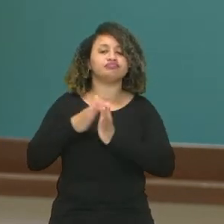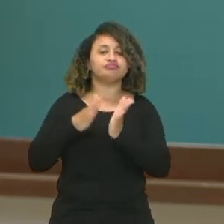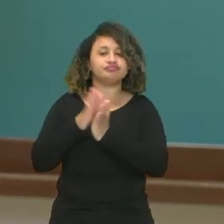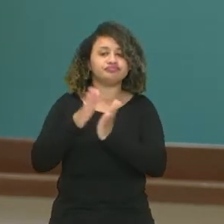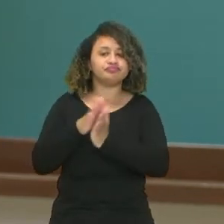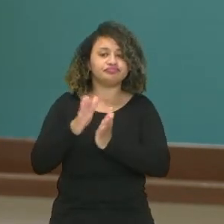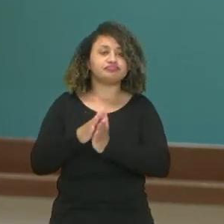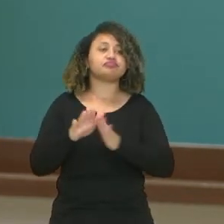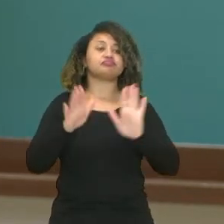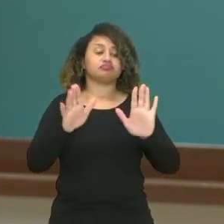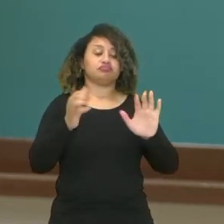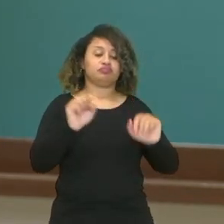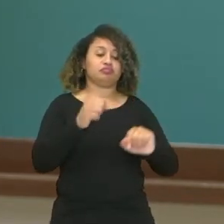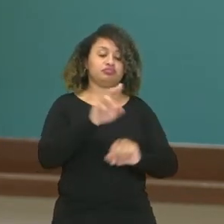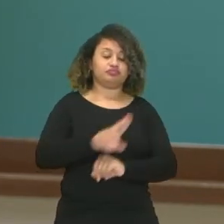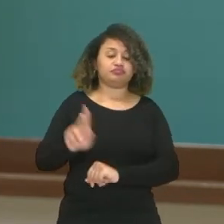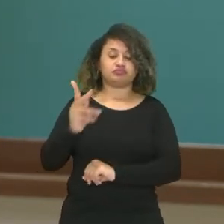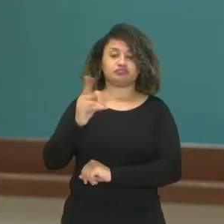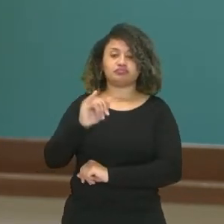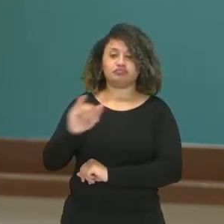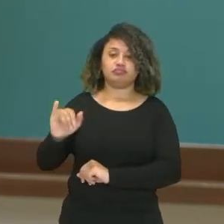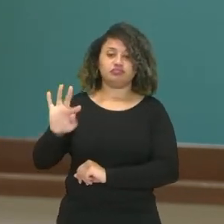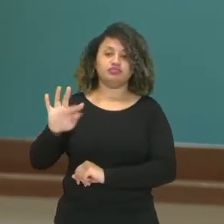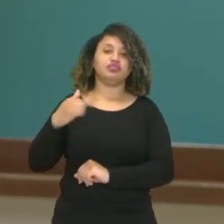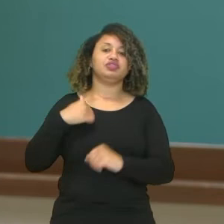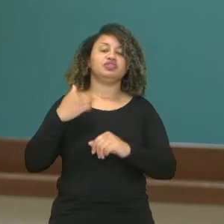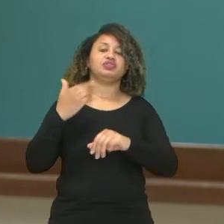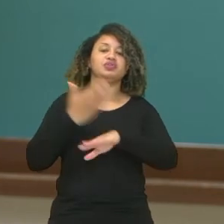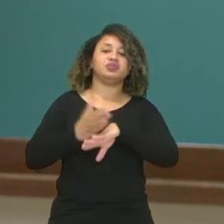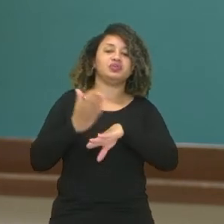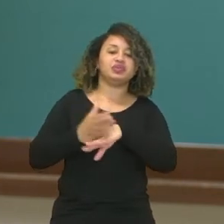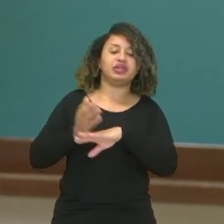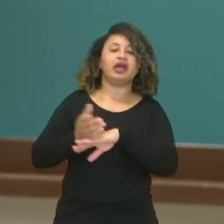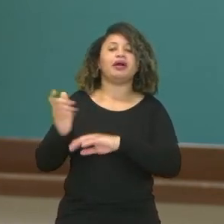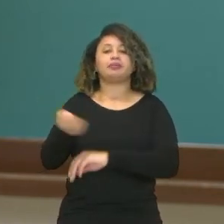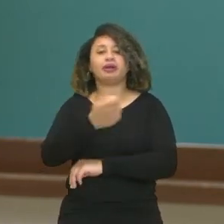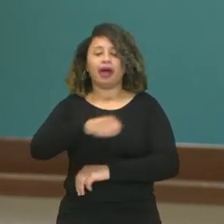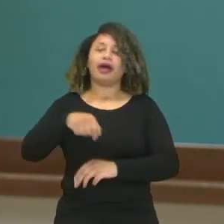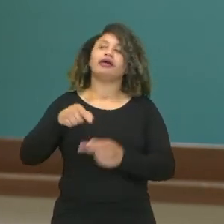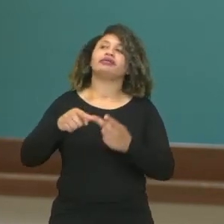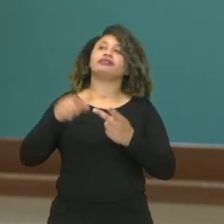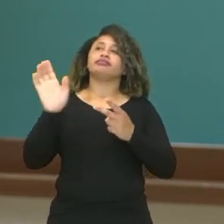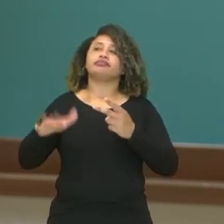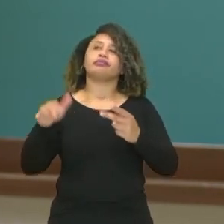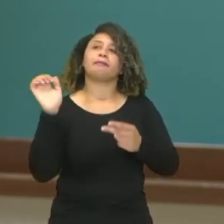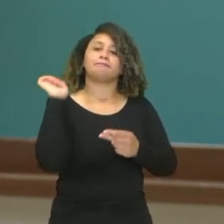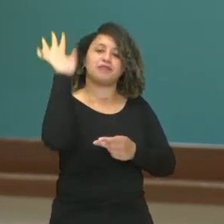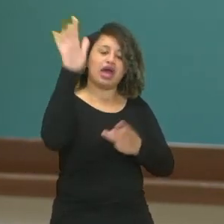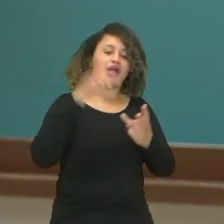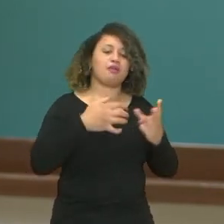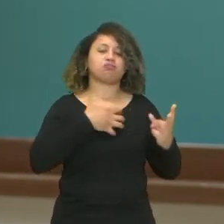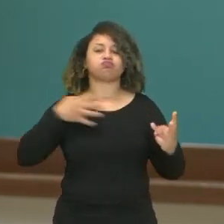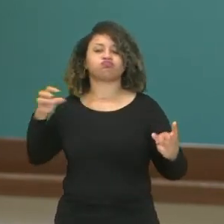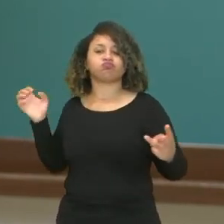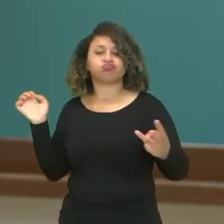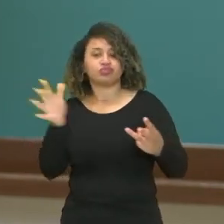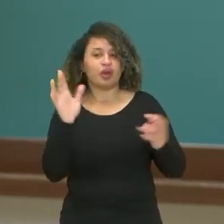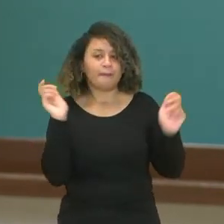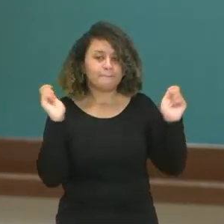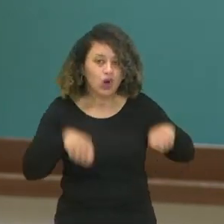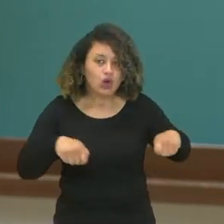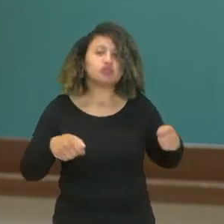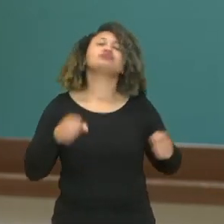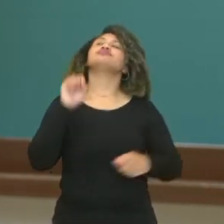usar o HIIT, por exemplo, num treinamento de badminton, num treinamento de basquete, num treinamento de handebol? Posso?